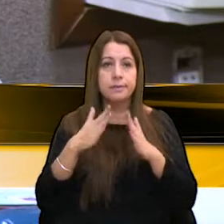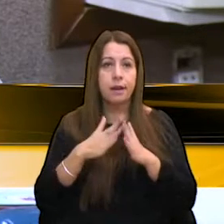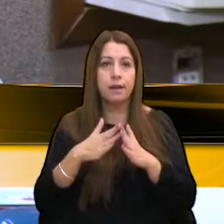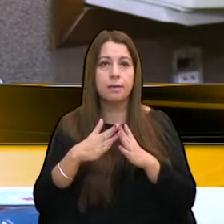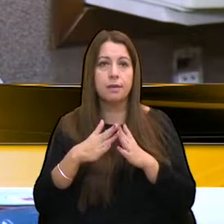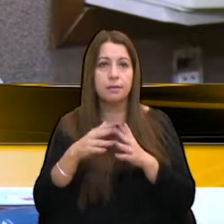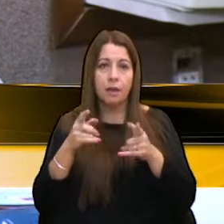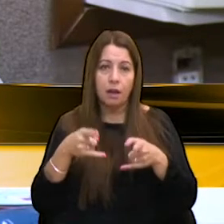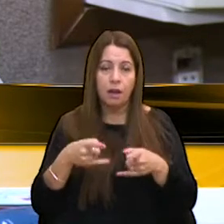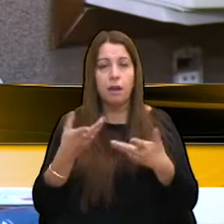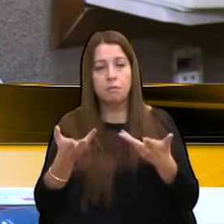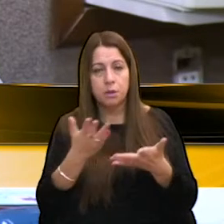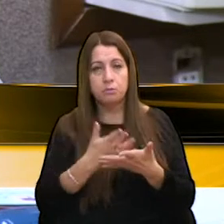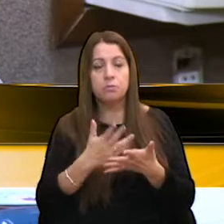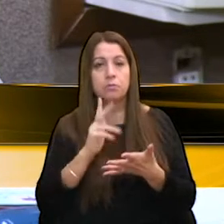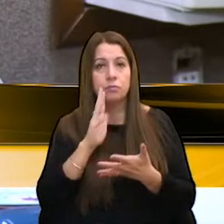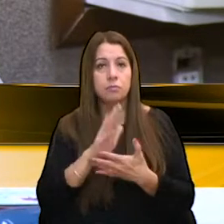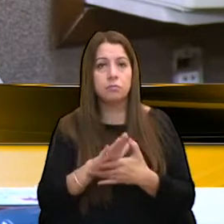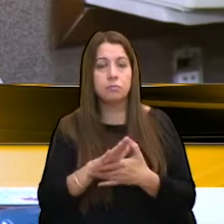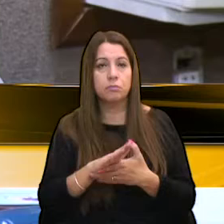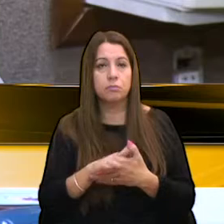né? Então, né, eu